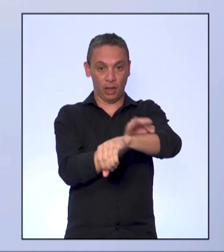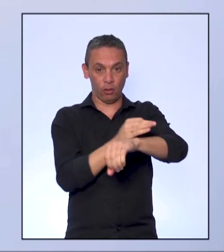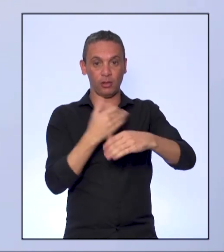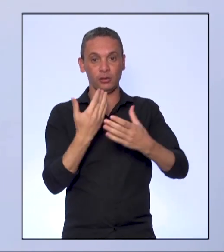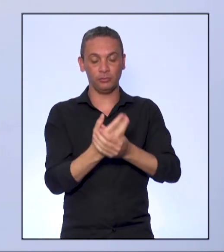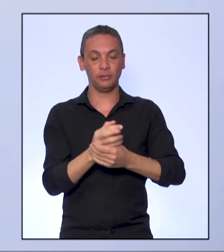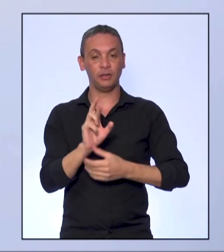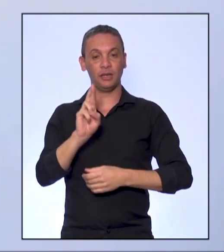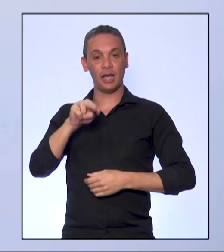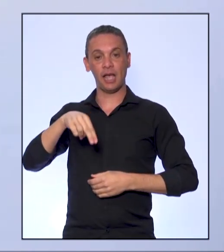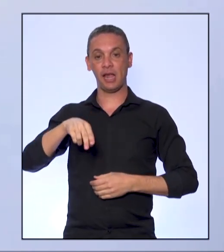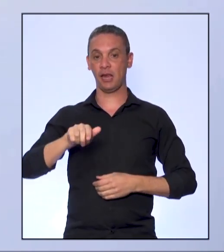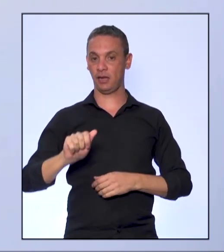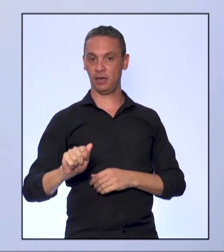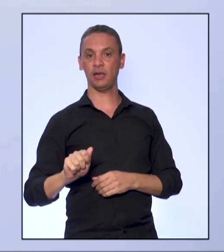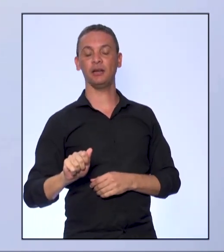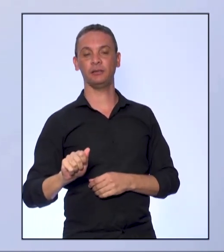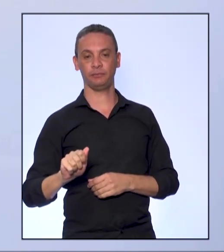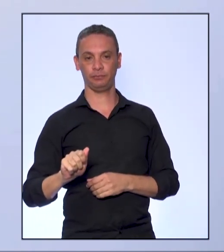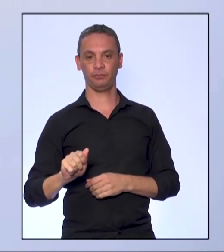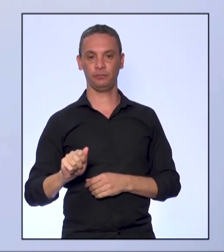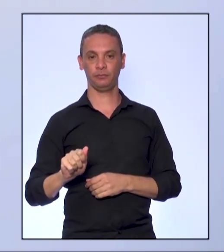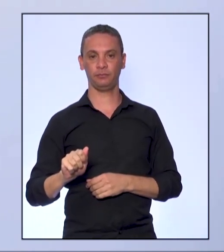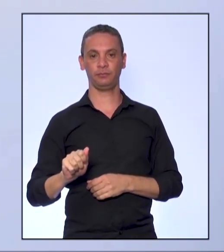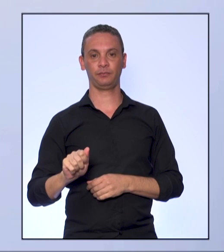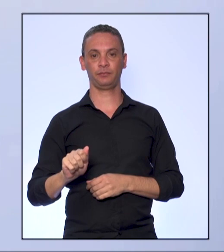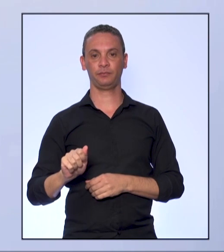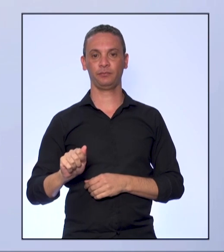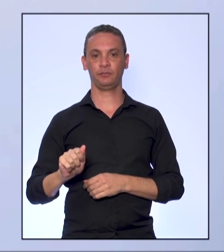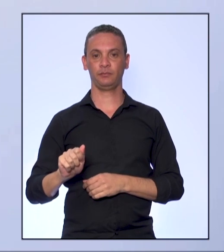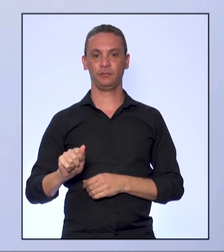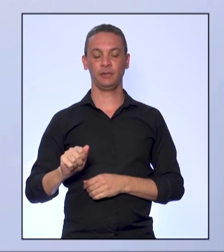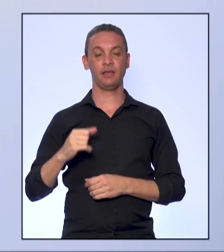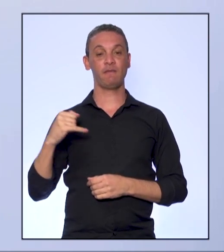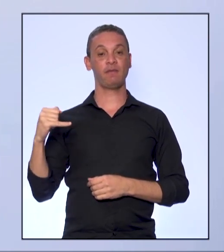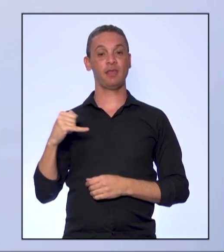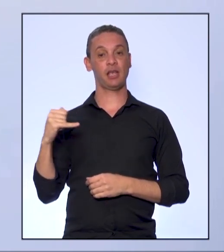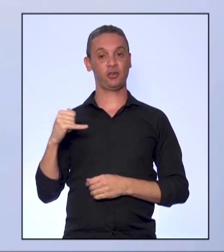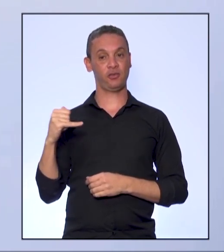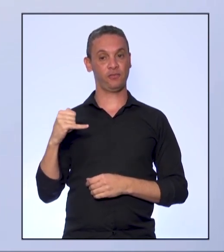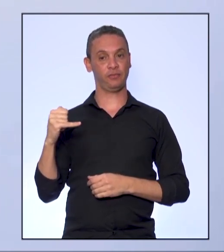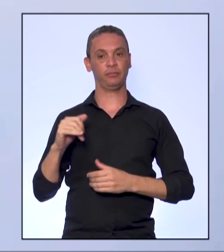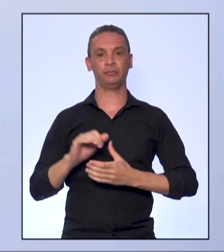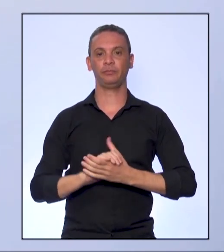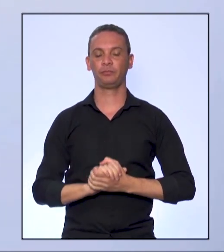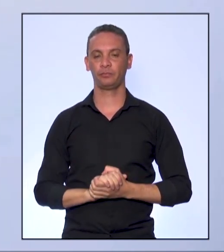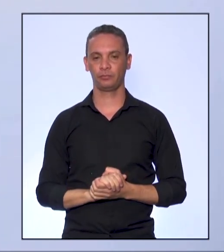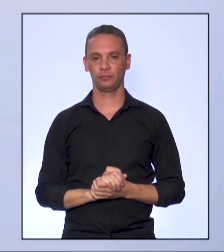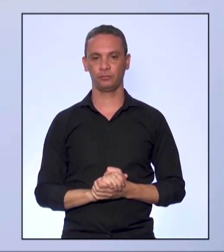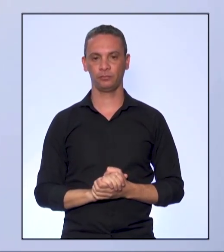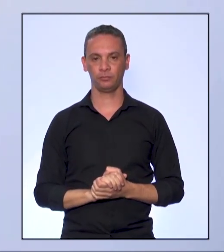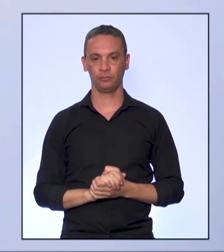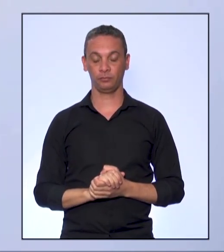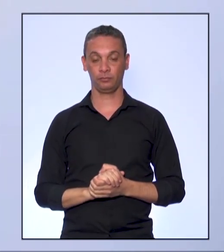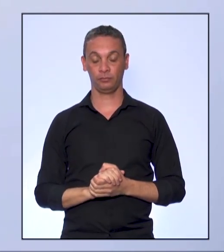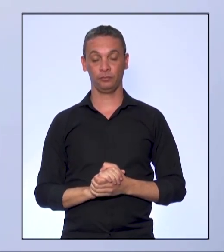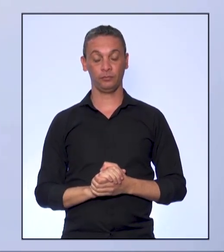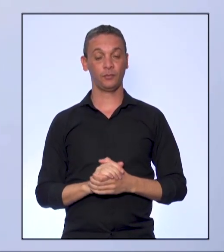Ele é um RNA, no caso aqui a gente chama que é um RNA negativo, né? Negativo. Ele primeiro,